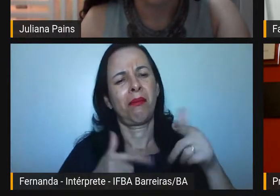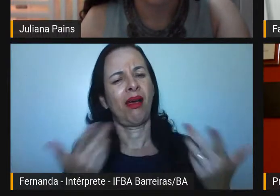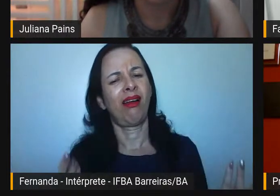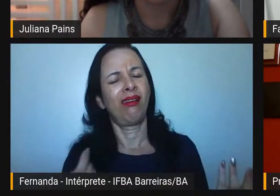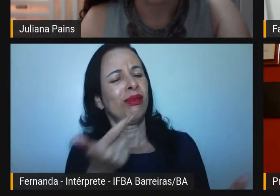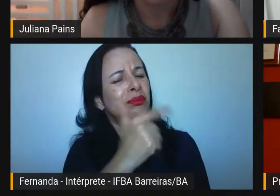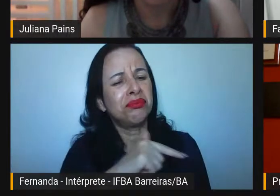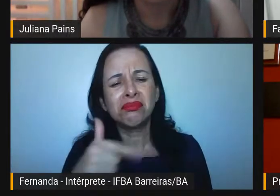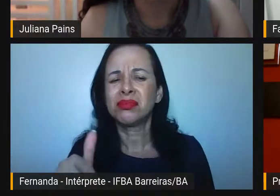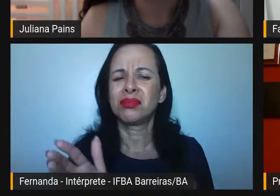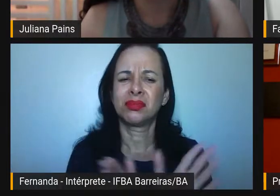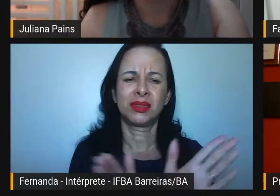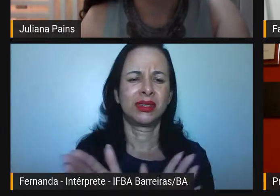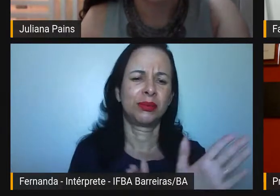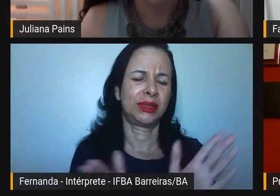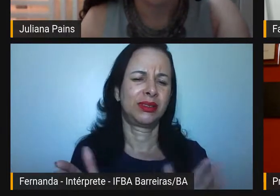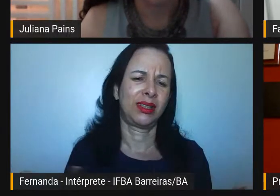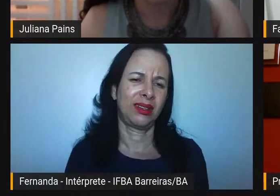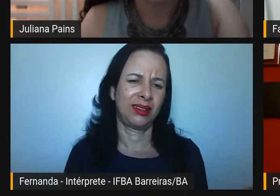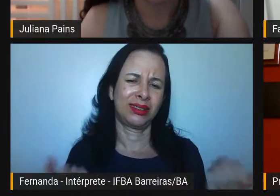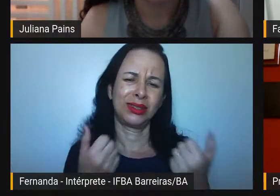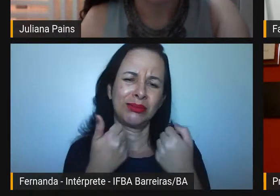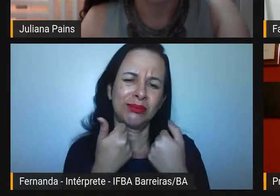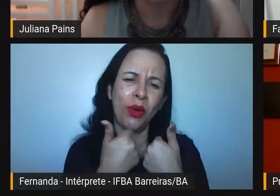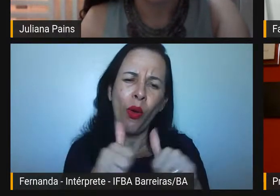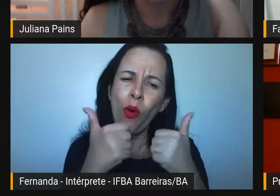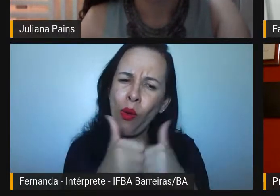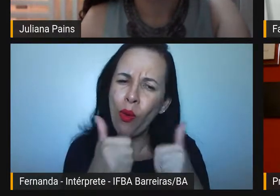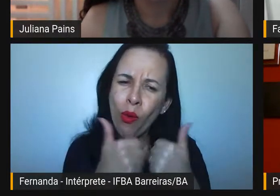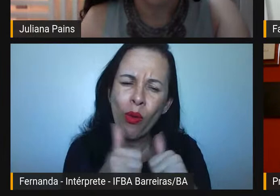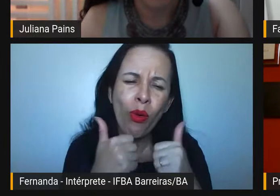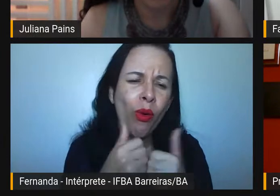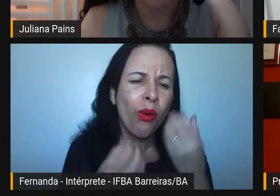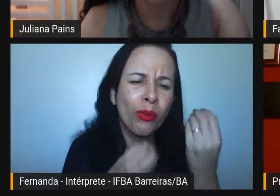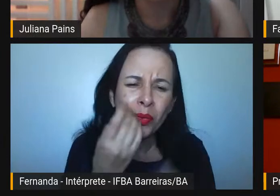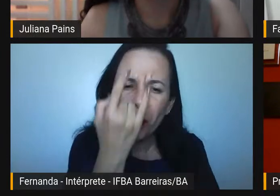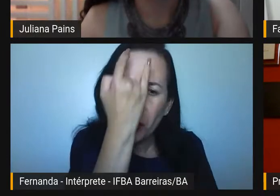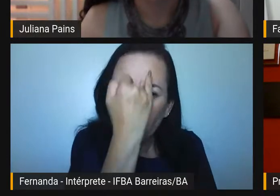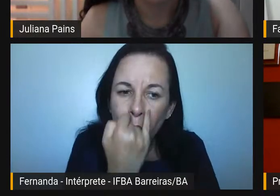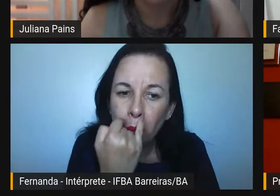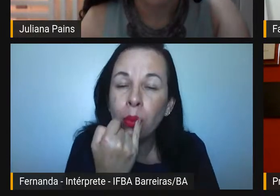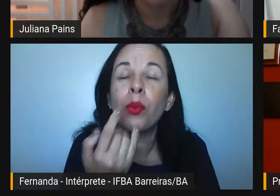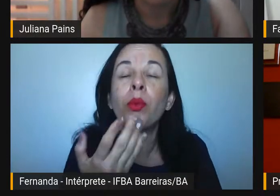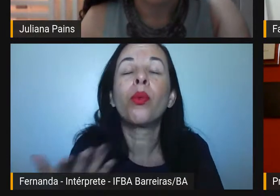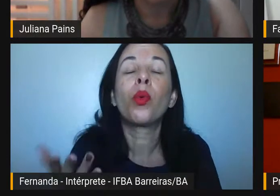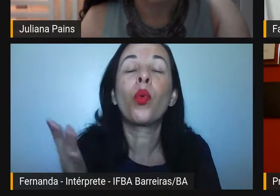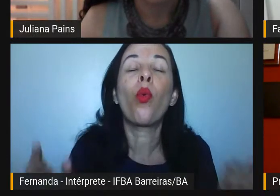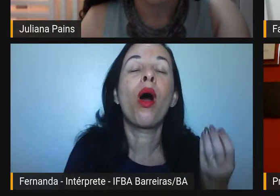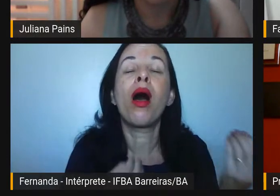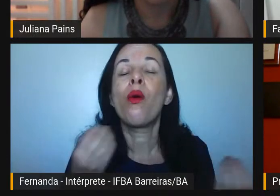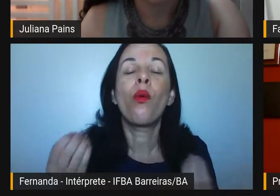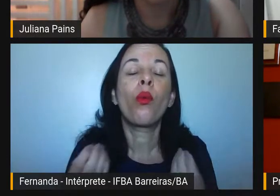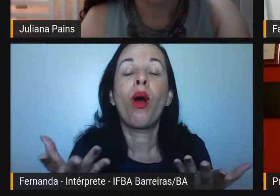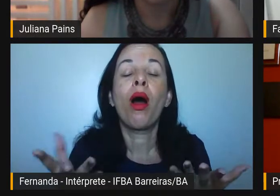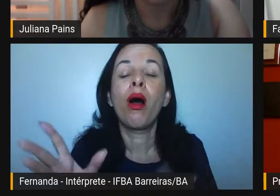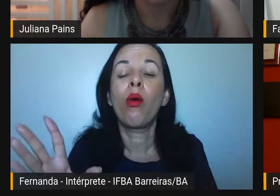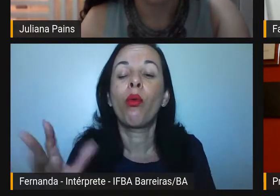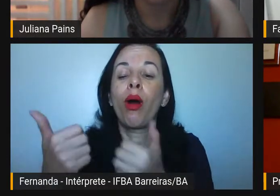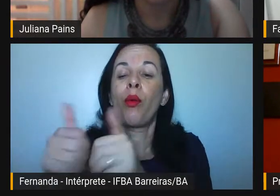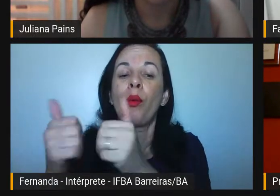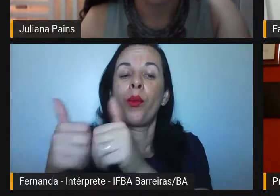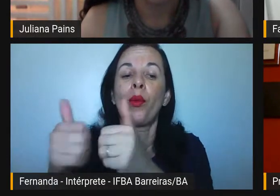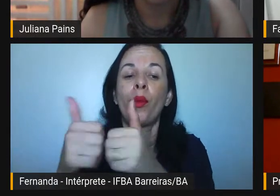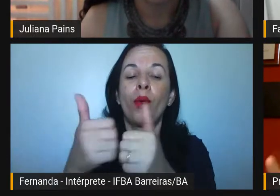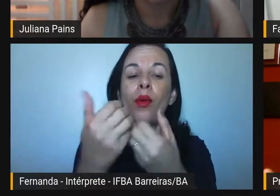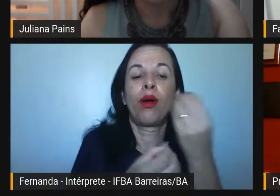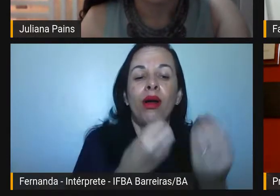acesso ao ônibus não não a pessoa segue não sabe qual o ônibus que vai passar ou a pessoa é cadeirante e não sabe como é que está